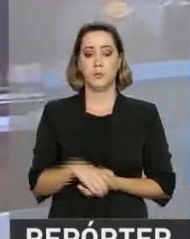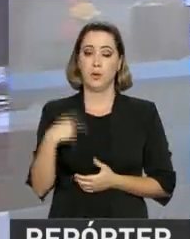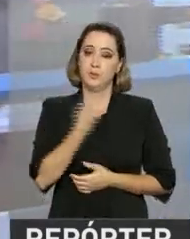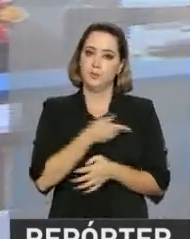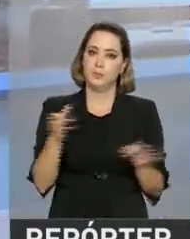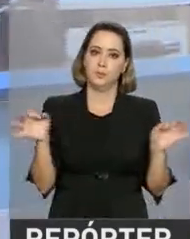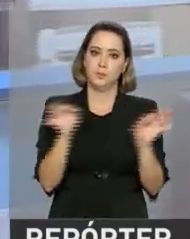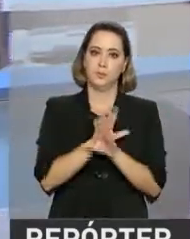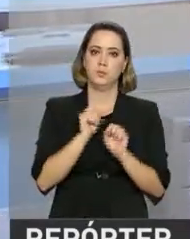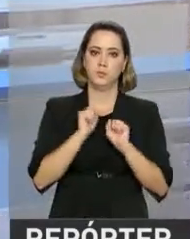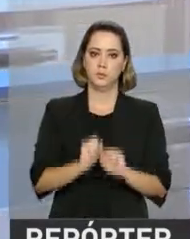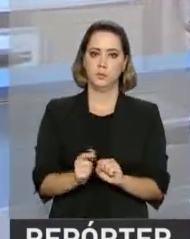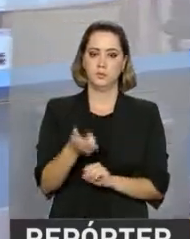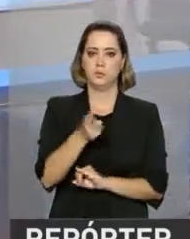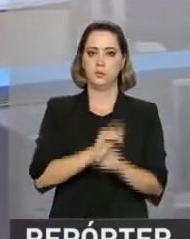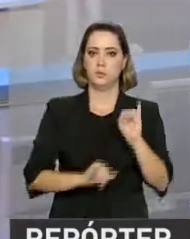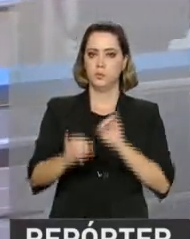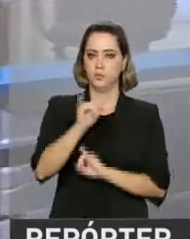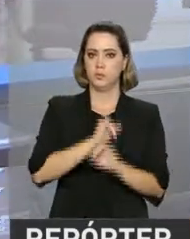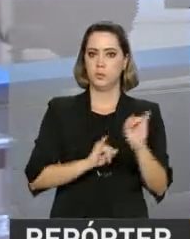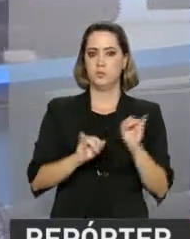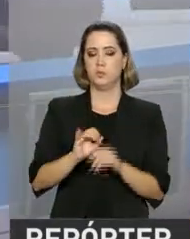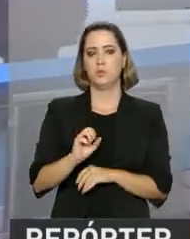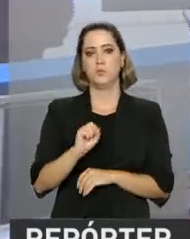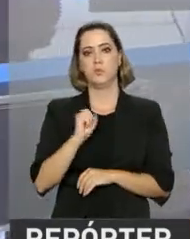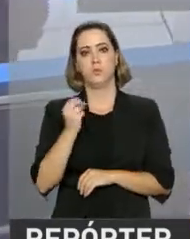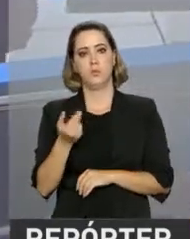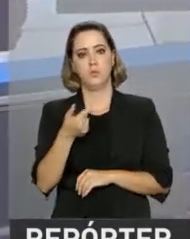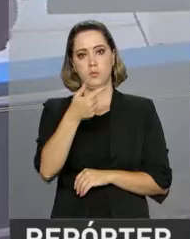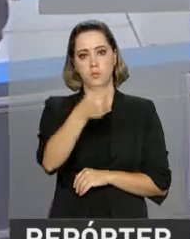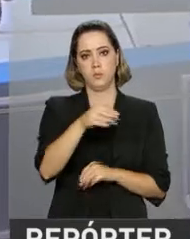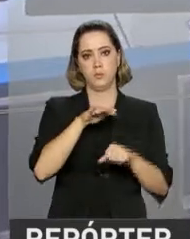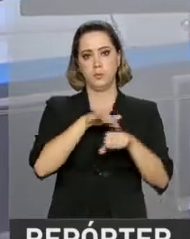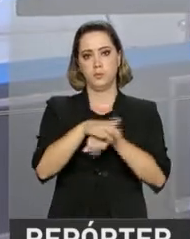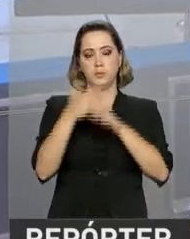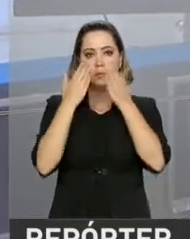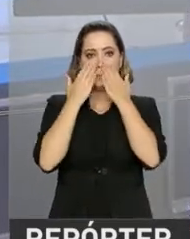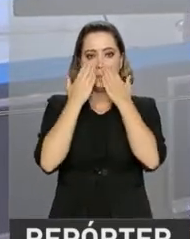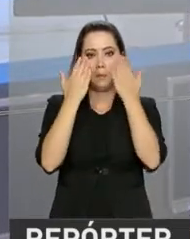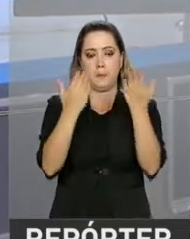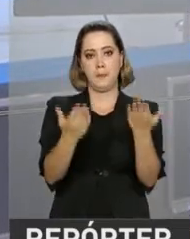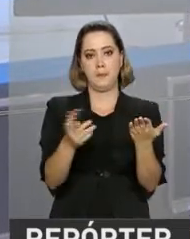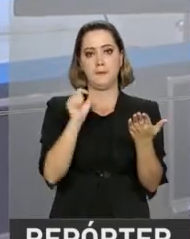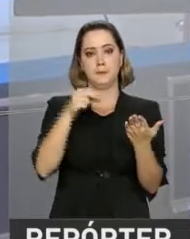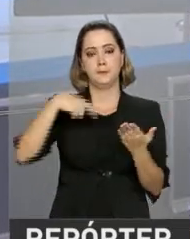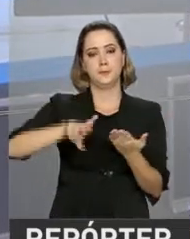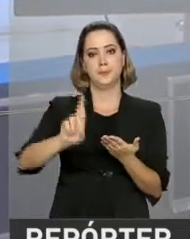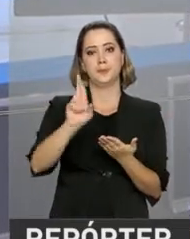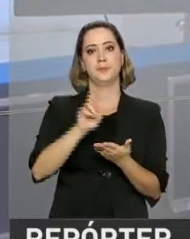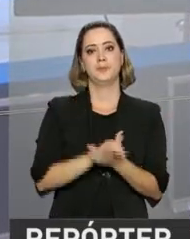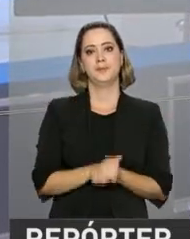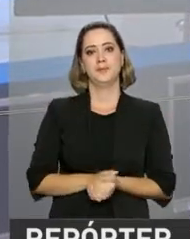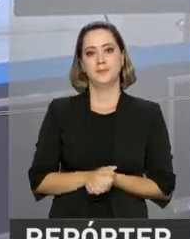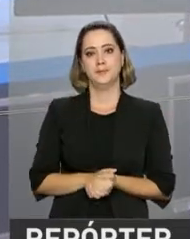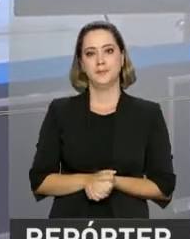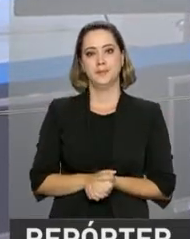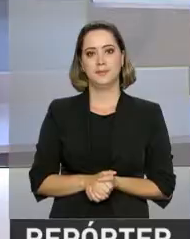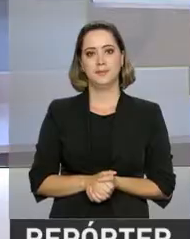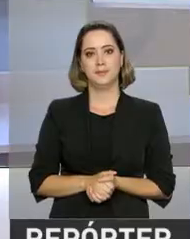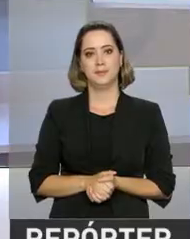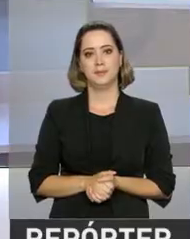ficamos por aqui. Podemos voltar a qualquer momento com outras informações ou às 7 da noite na próxima edição do Repórter